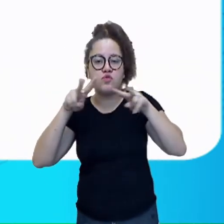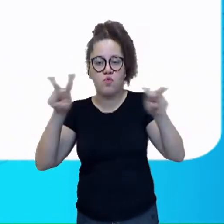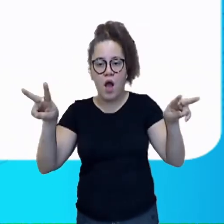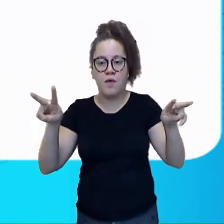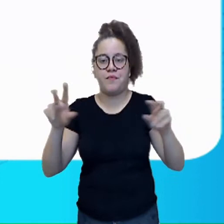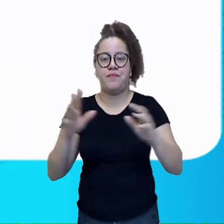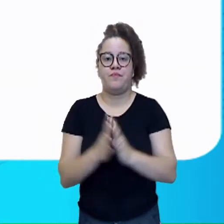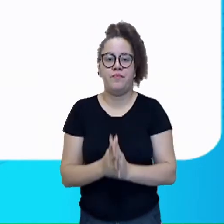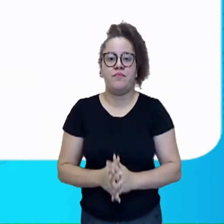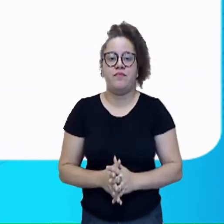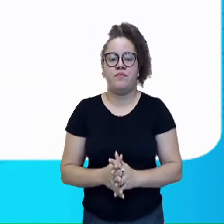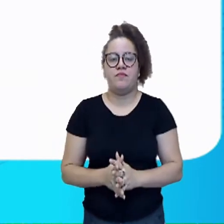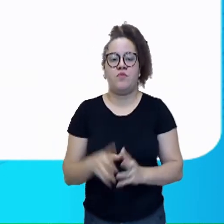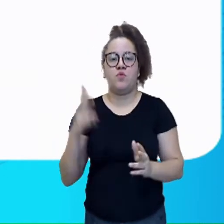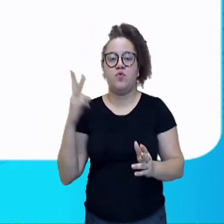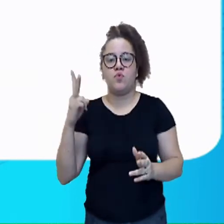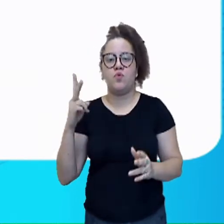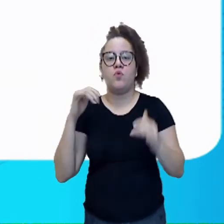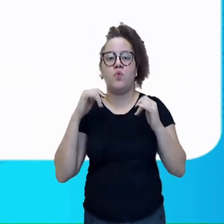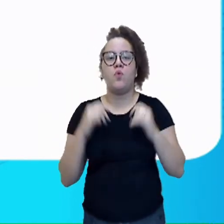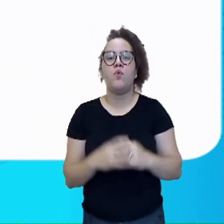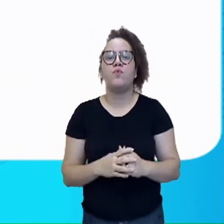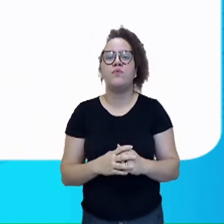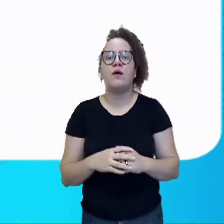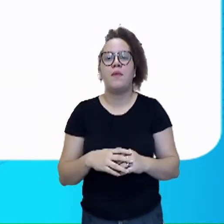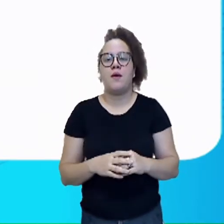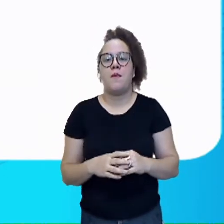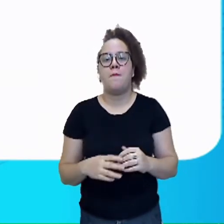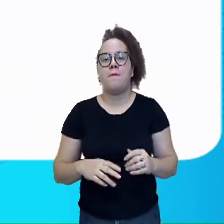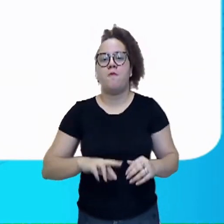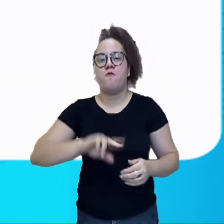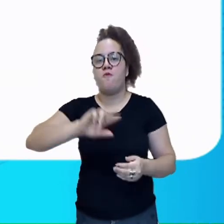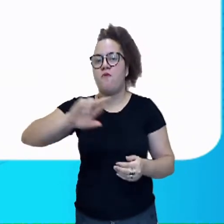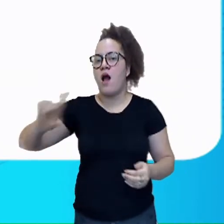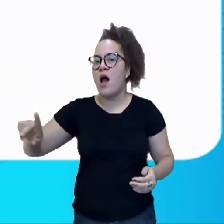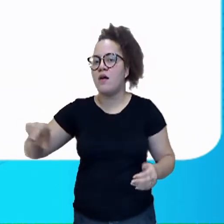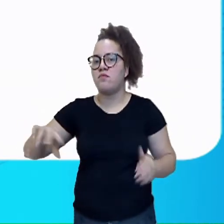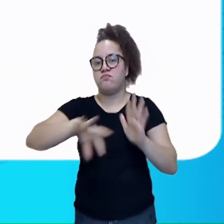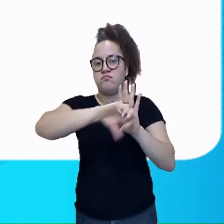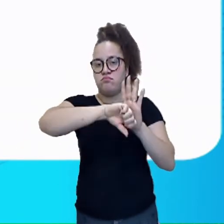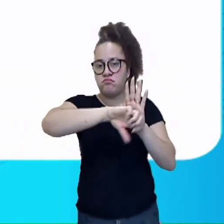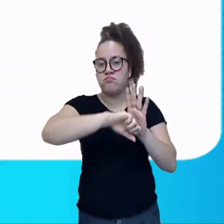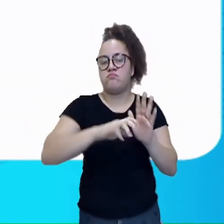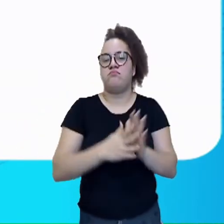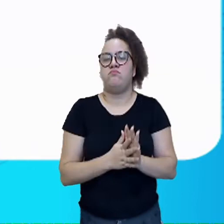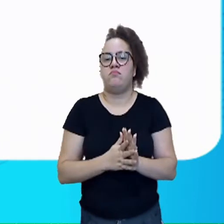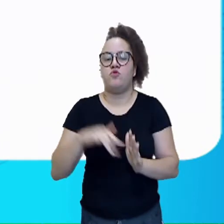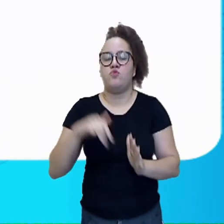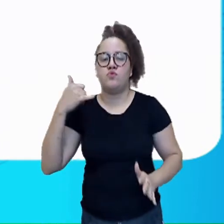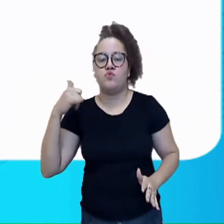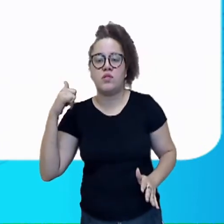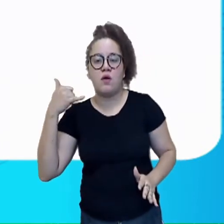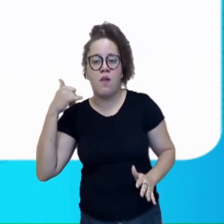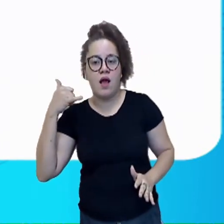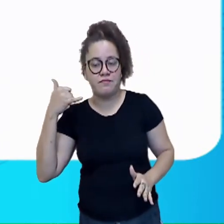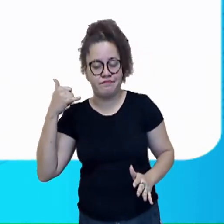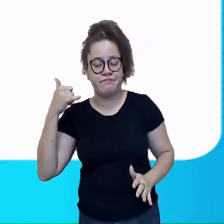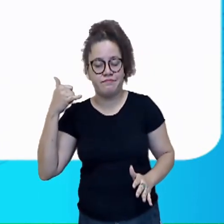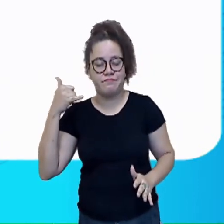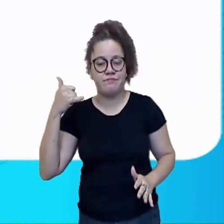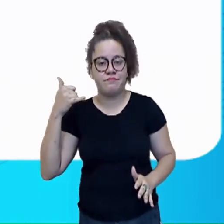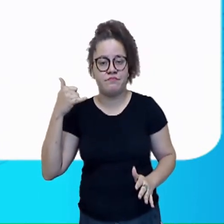essas duas informações. Multimídia. Nós temos hoje o celular. E por que chamamos o celular